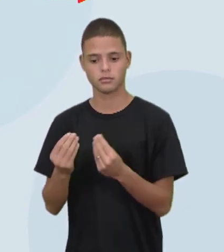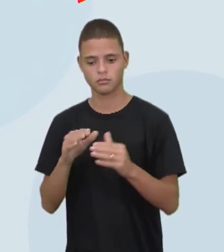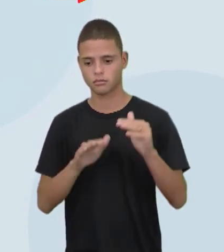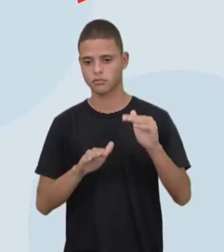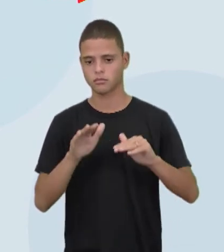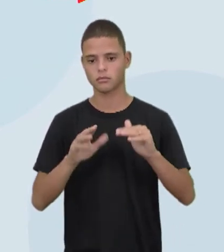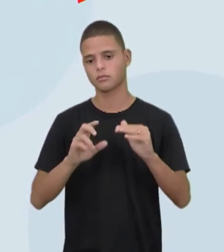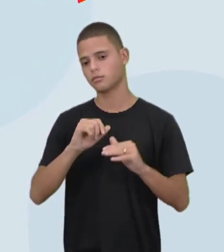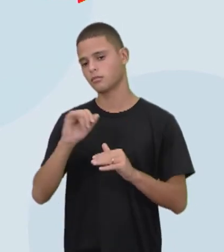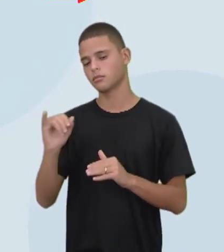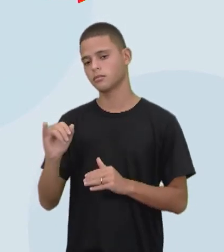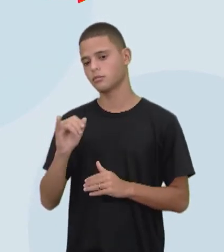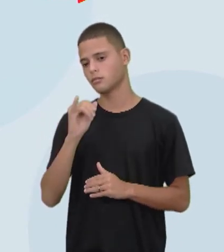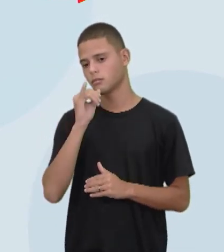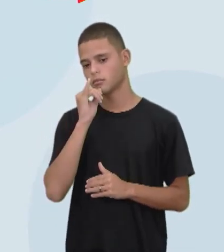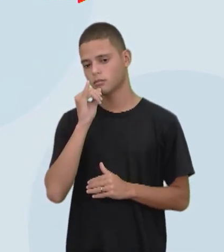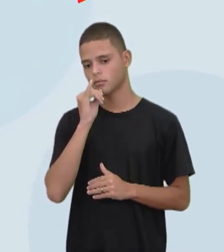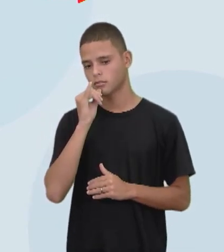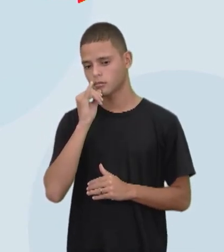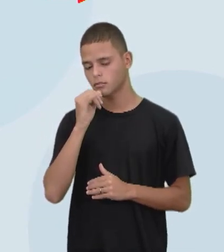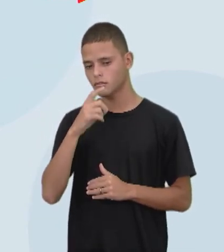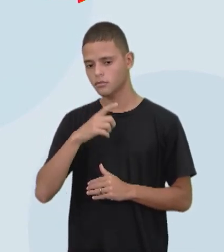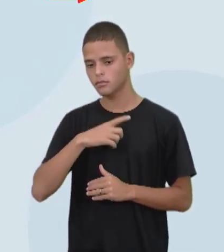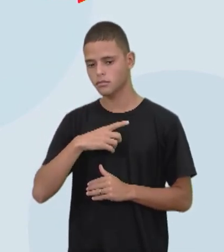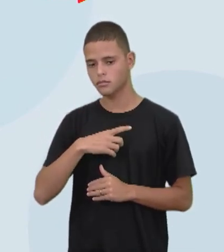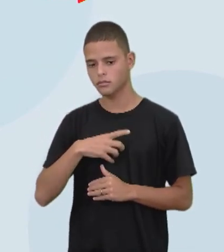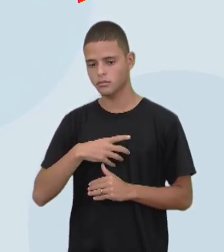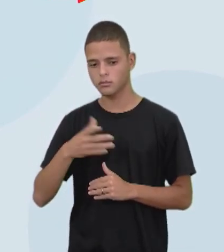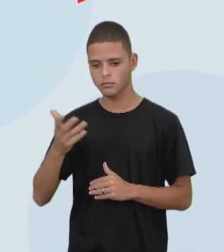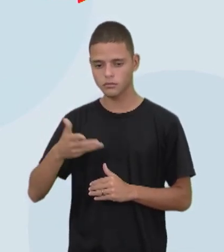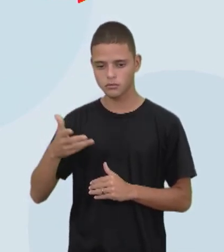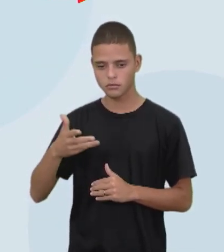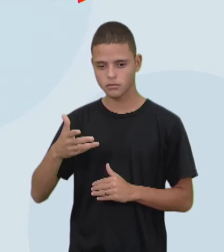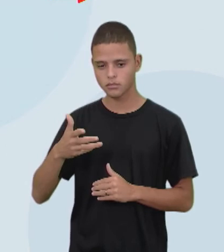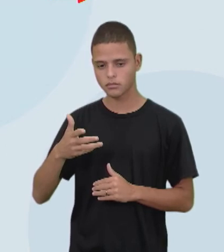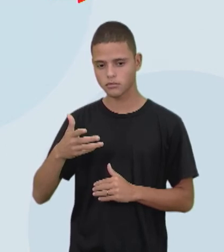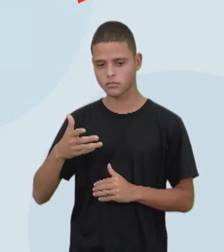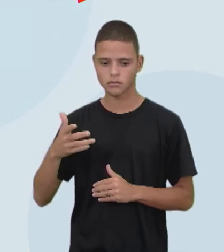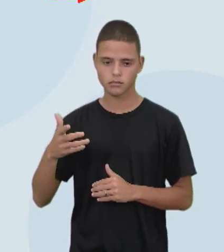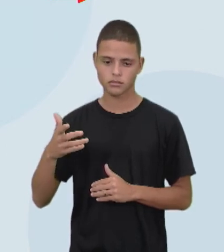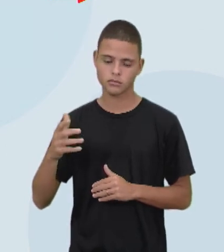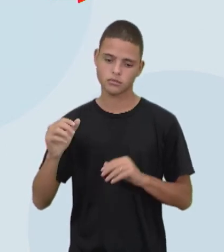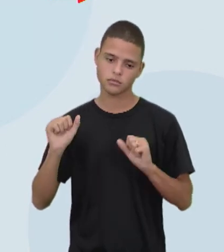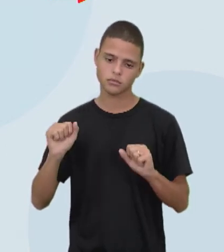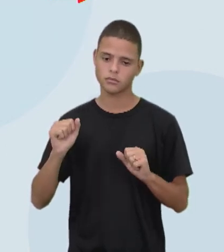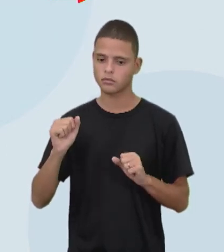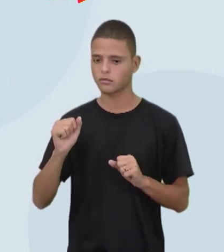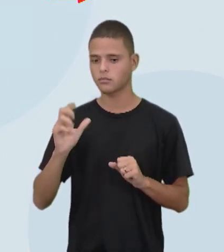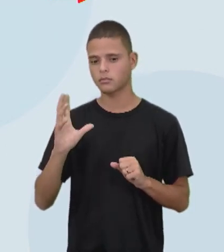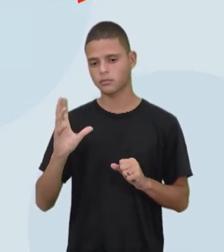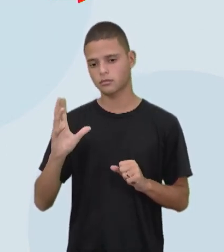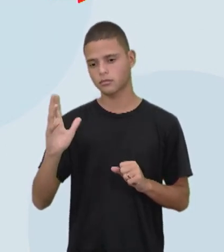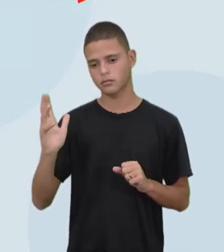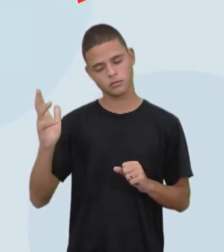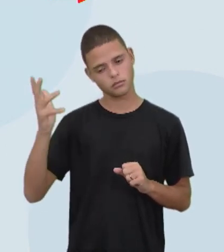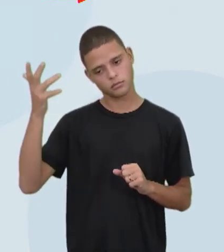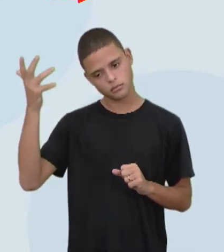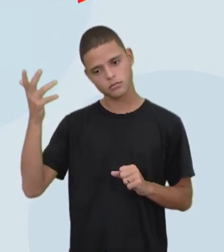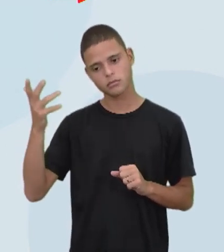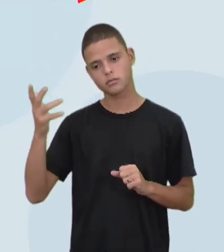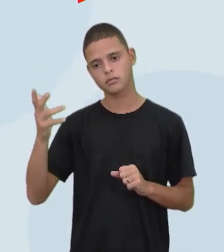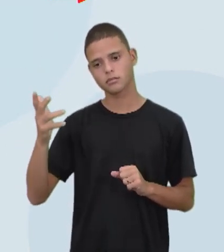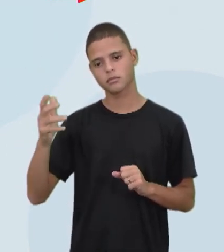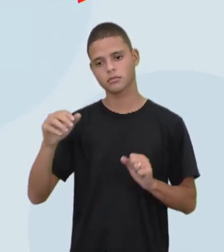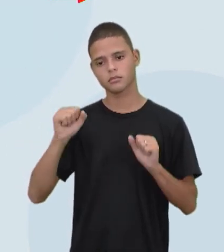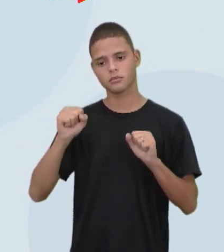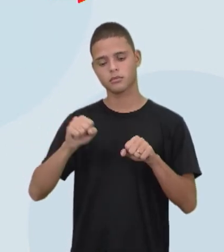Se por acaso esse núcleo aqui recebe uma perturbação, que não é muito fácil de acontecer, precisa de equipamentos, eles se